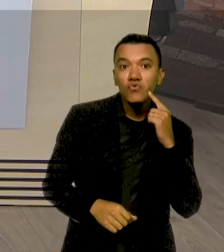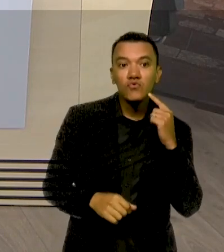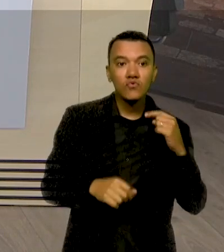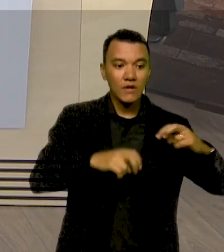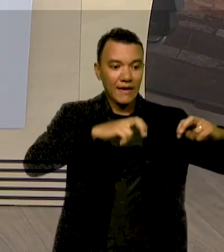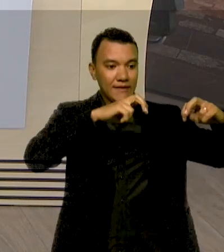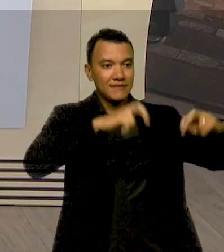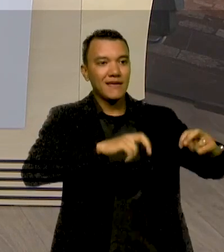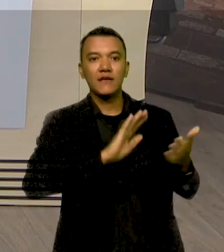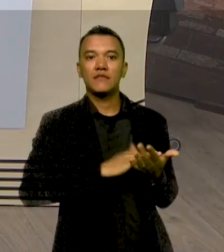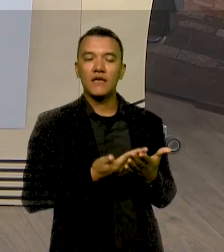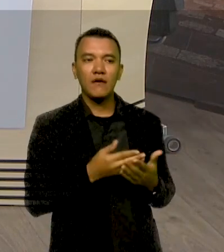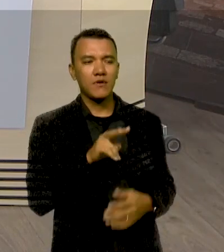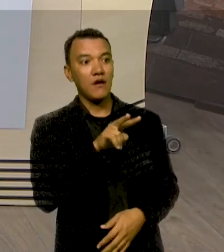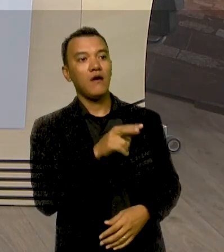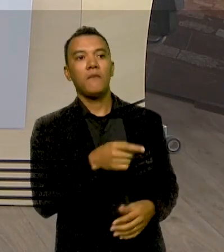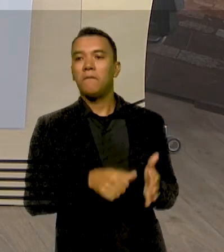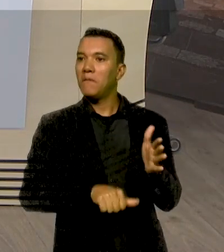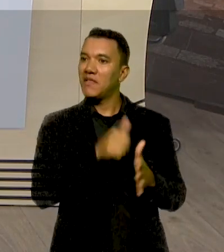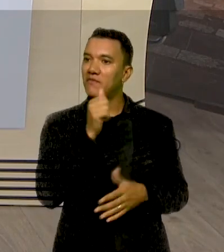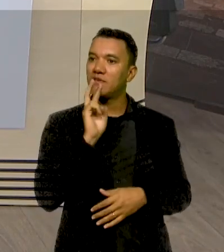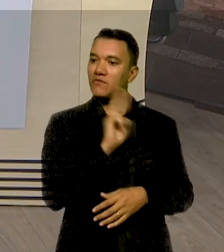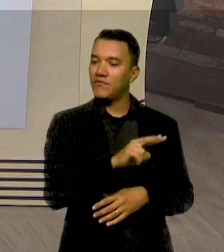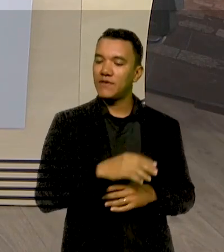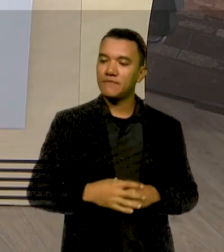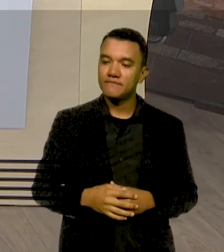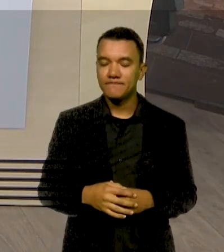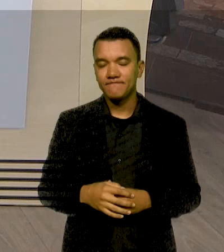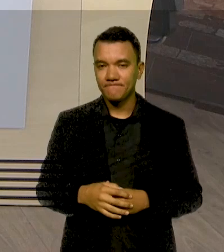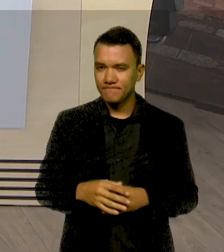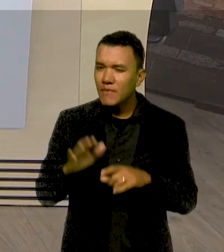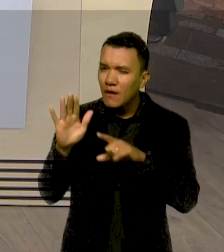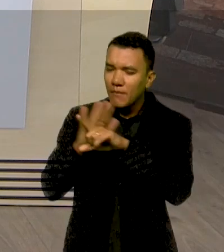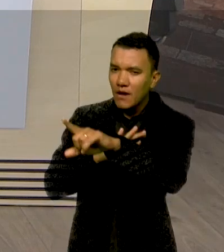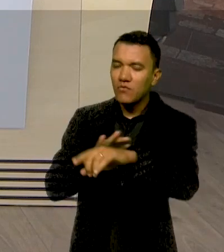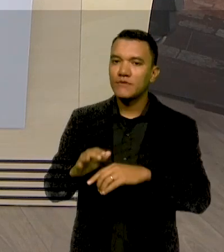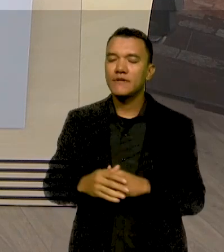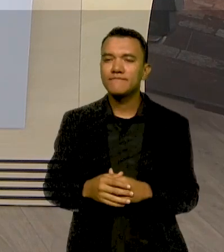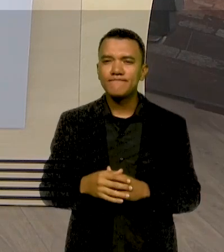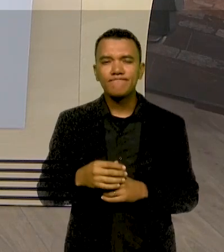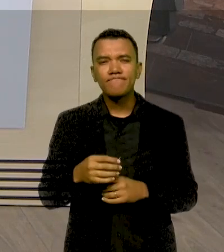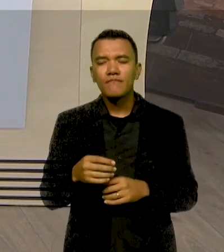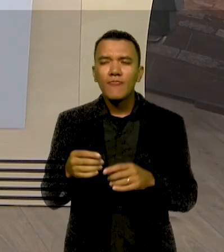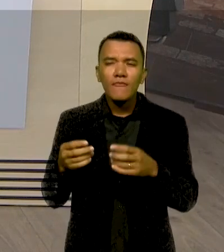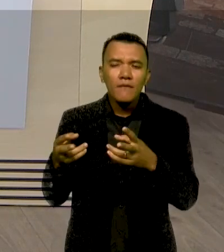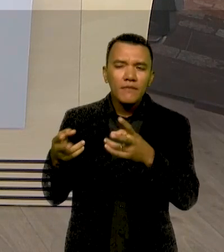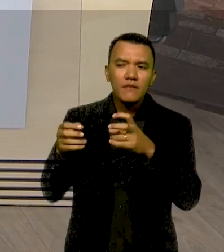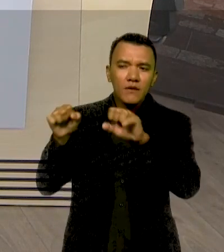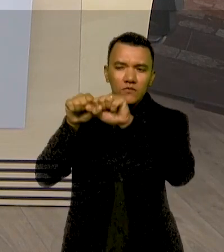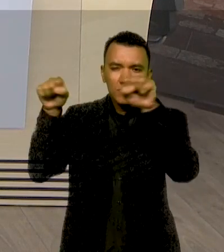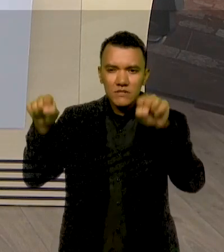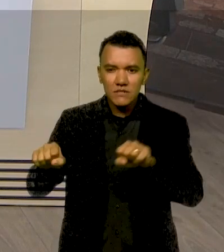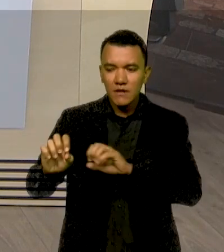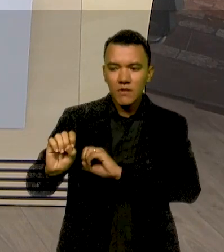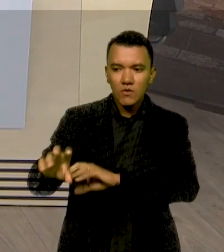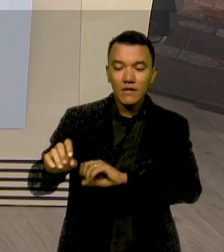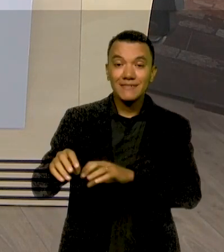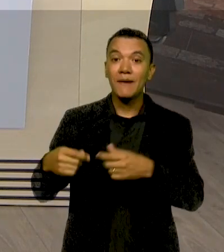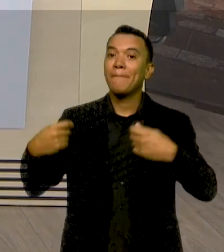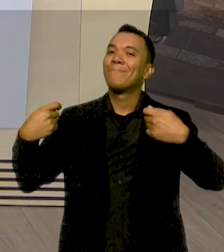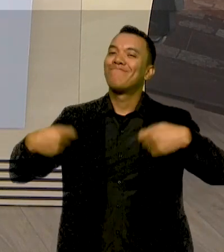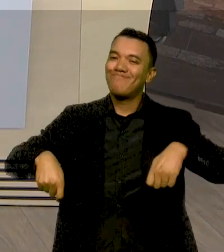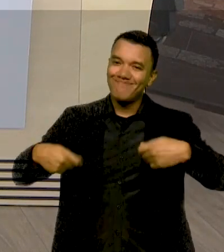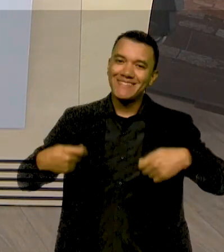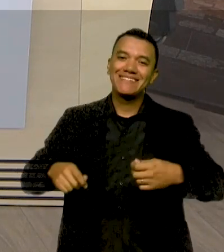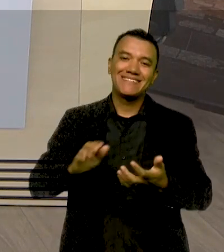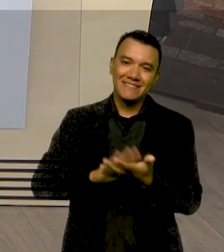Quando foi que se percebeu que dentro do sistema educacional precisava ter a figura do